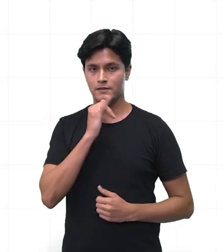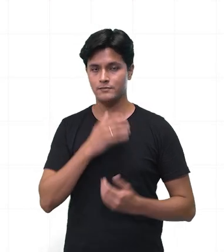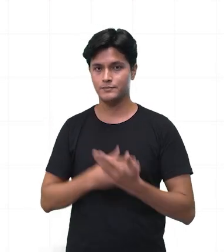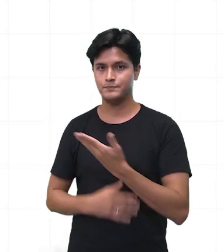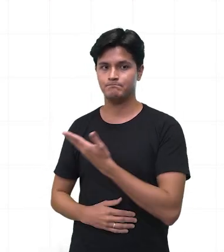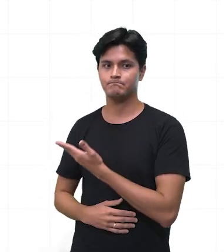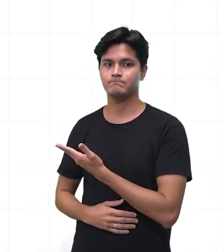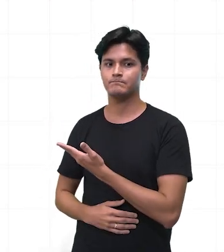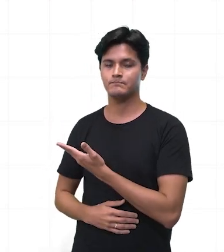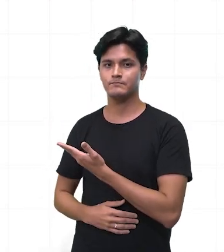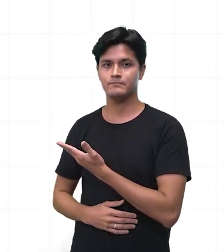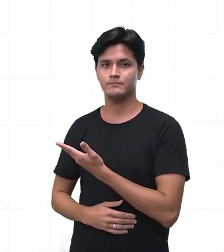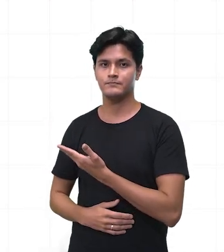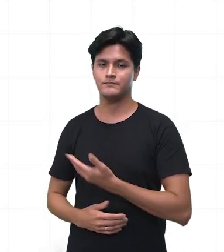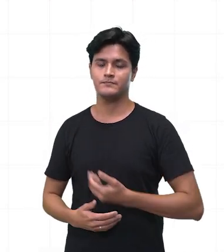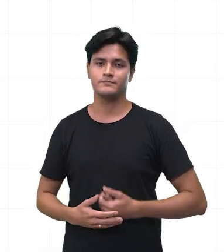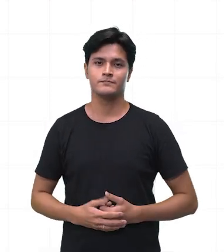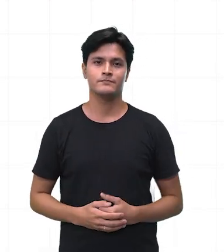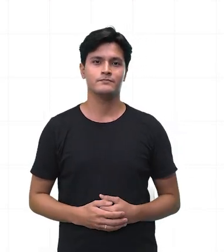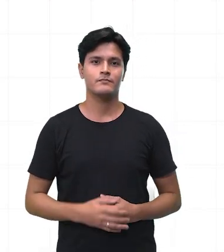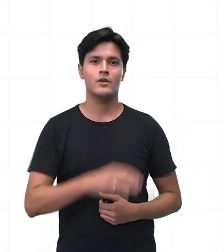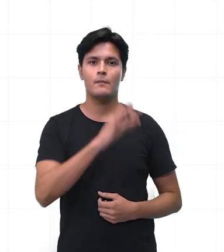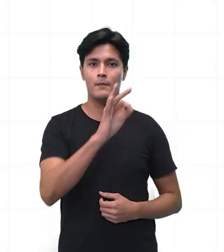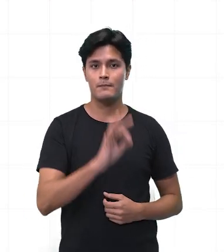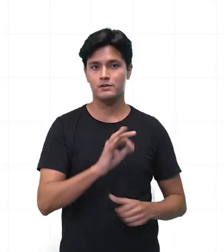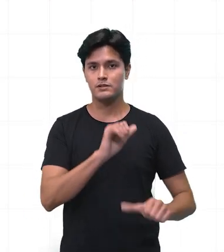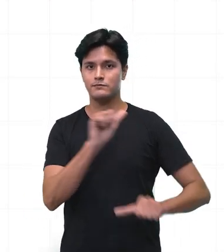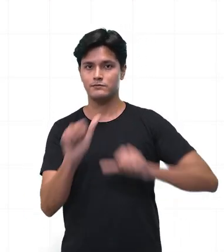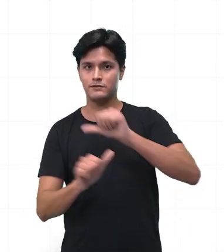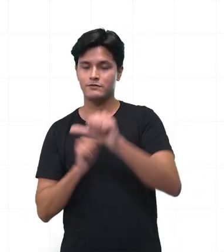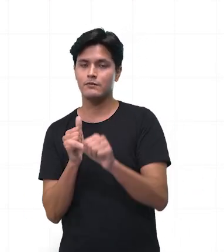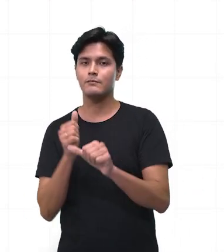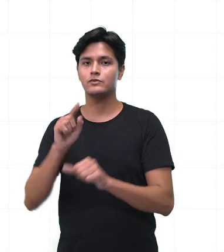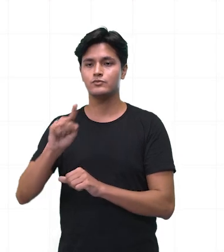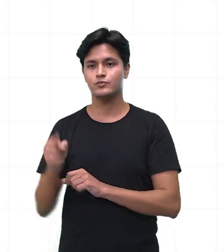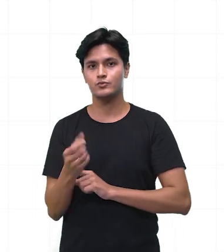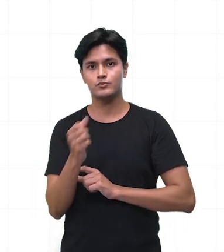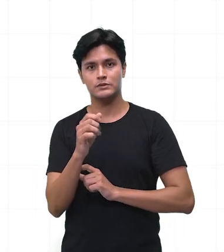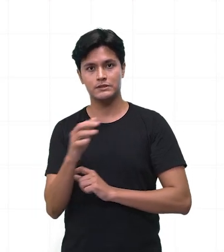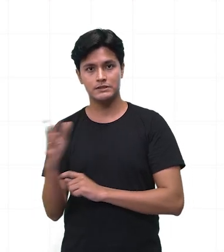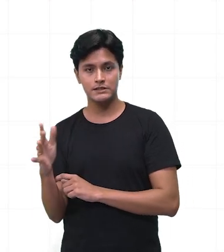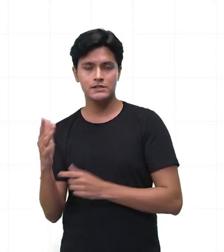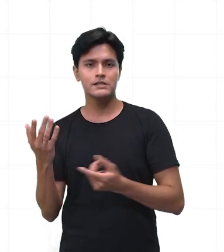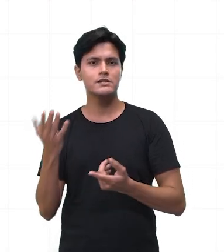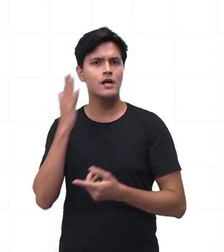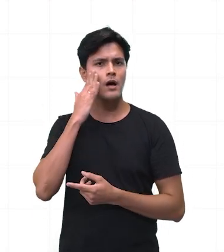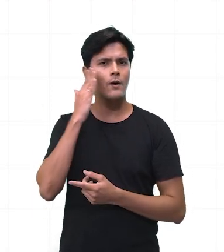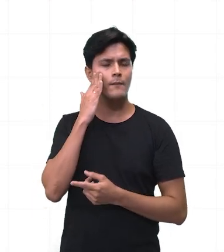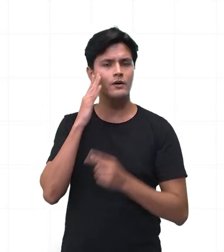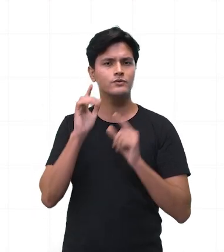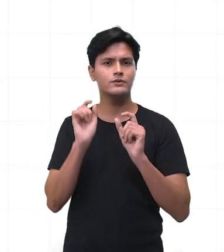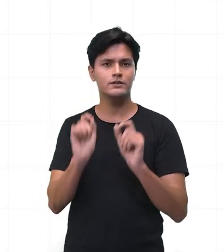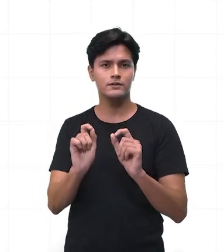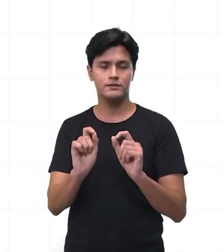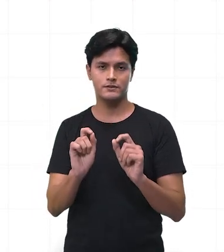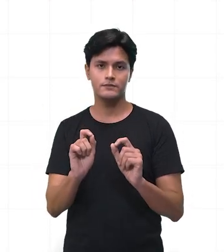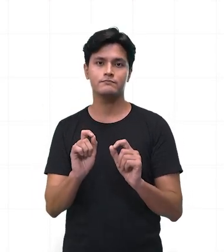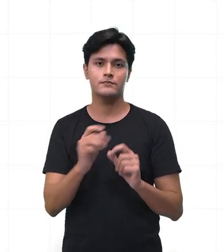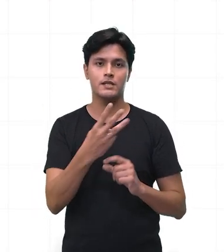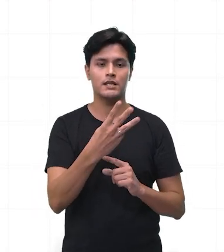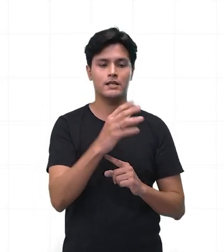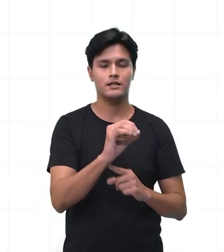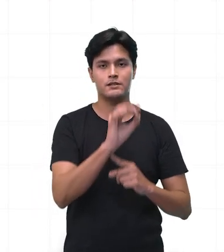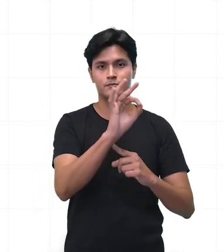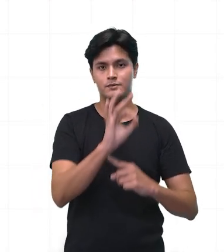Transformando então a porcentagem em número decimal, nós já sabemos então que